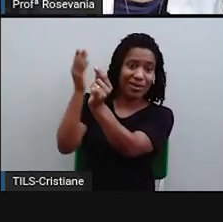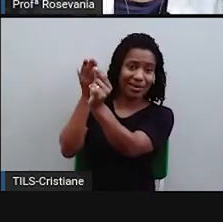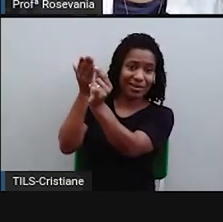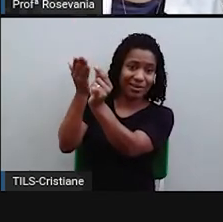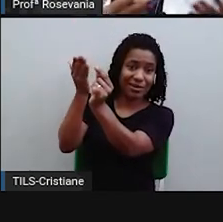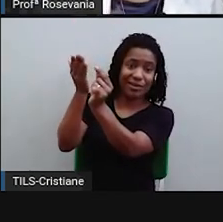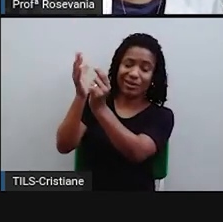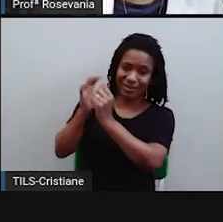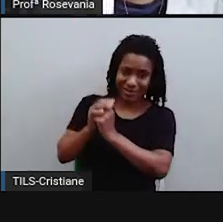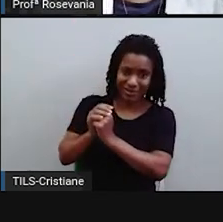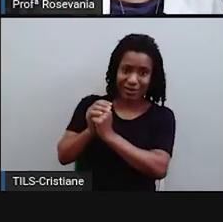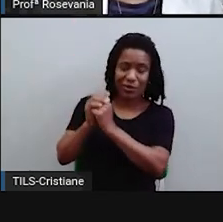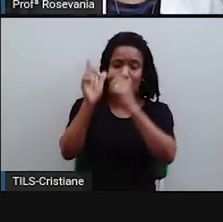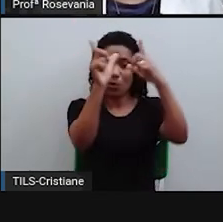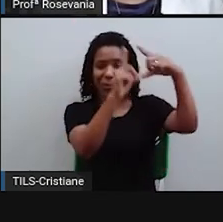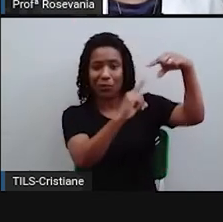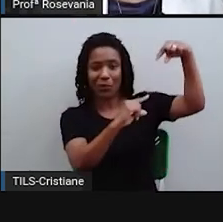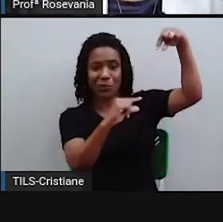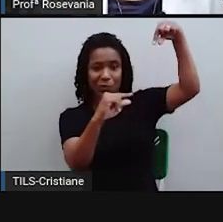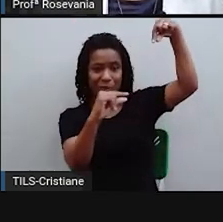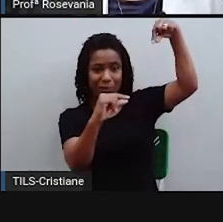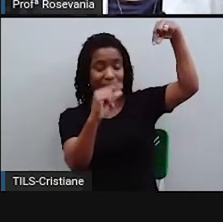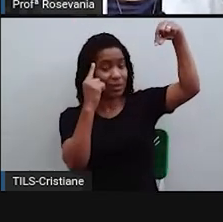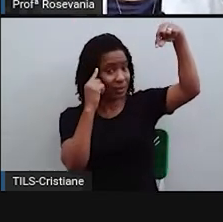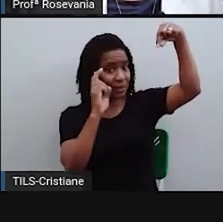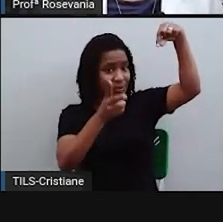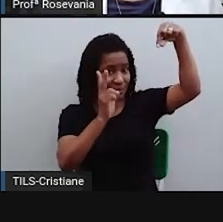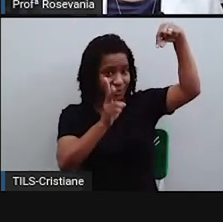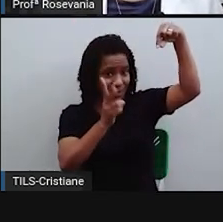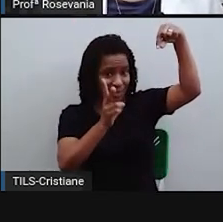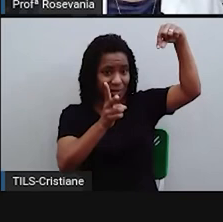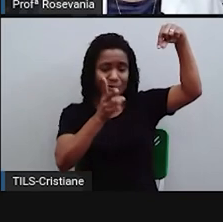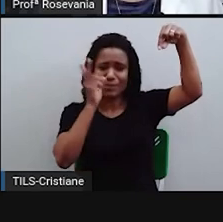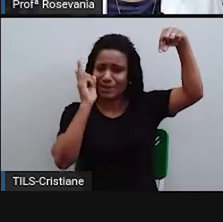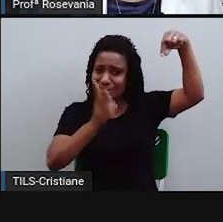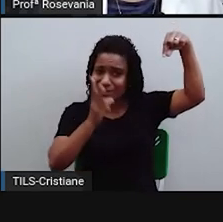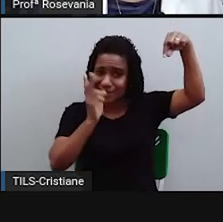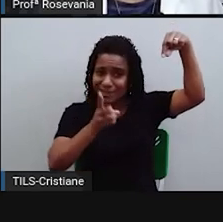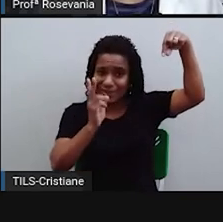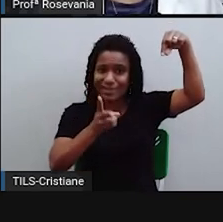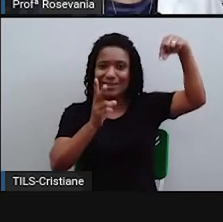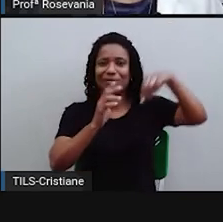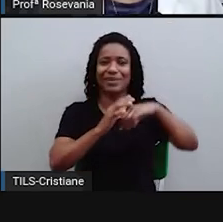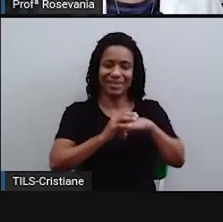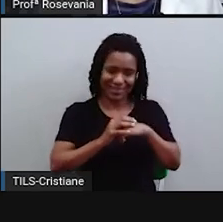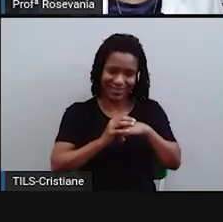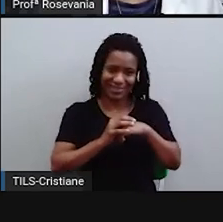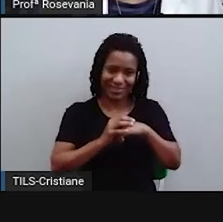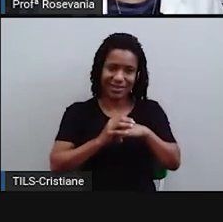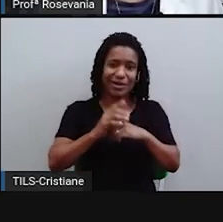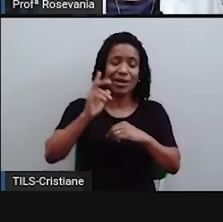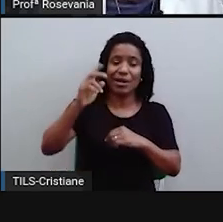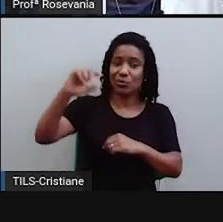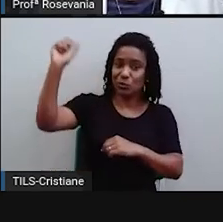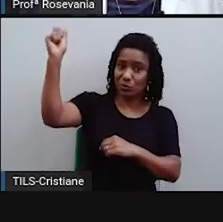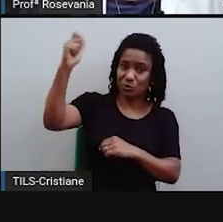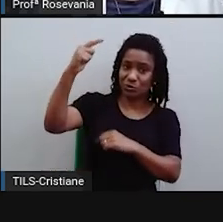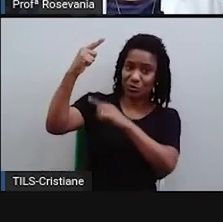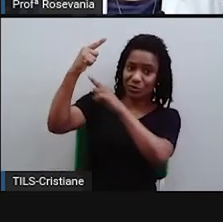né, no leste e se põe no oeste. Então, a Lua nasce e põe mais ou menos nos mesmos pontos que o Sol.